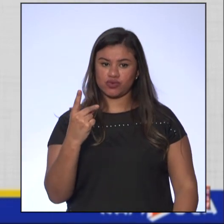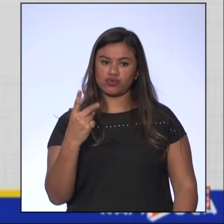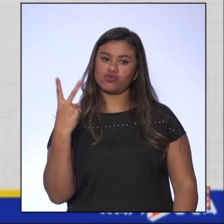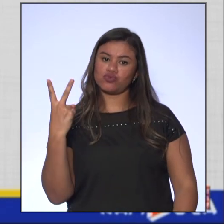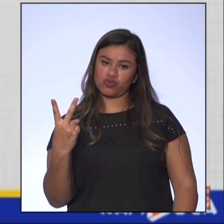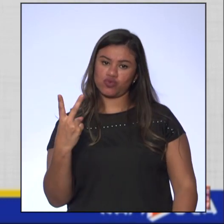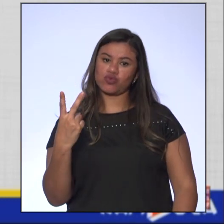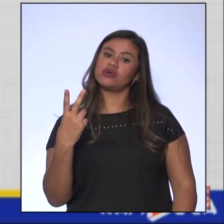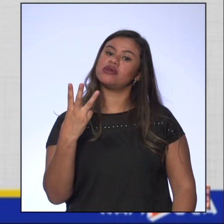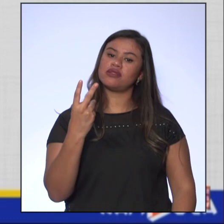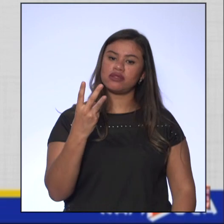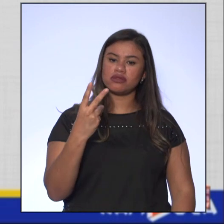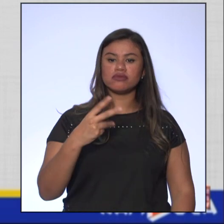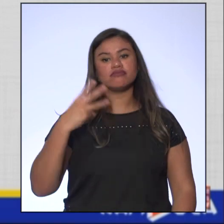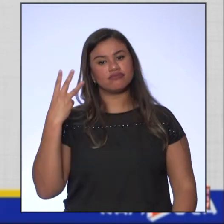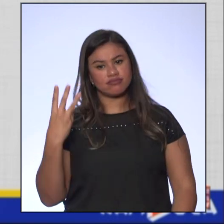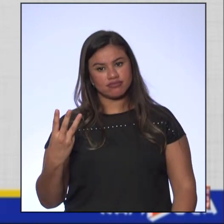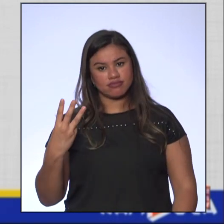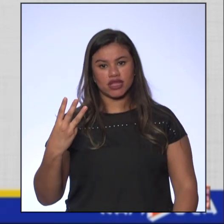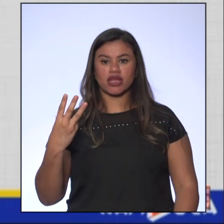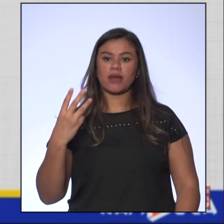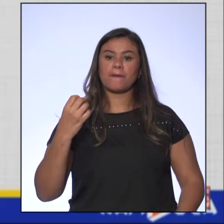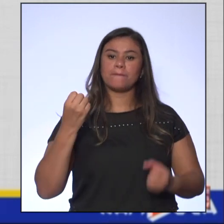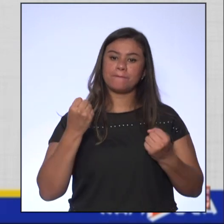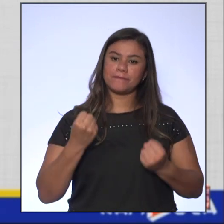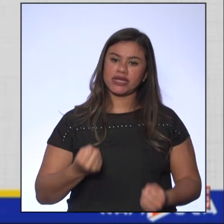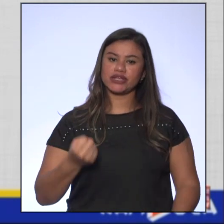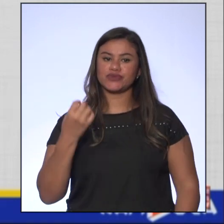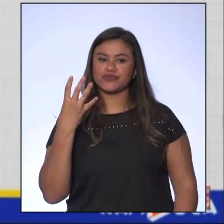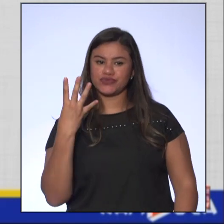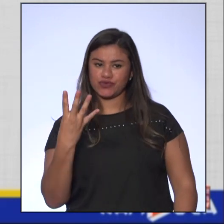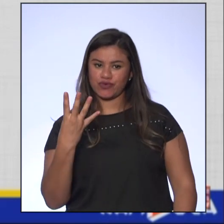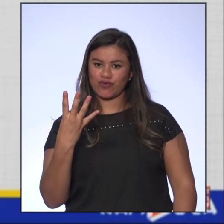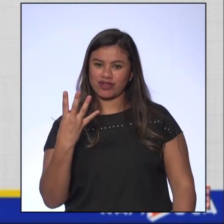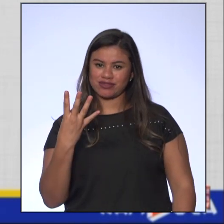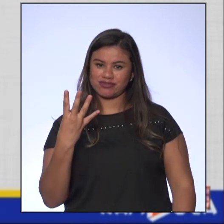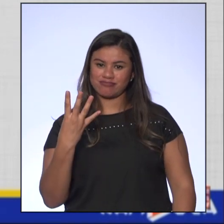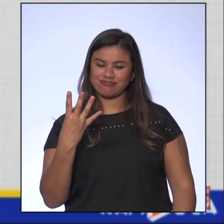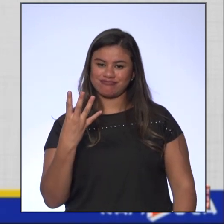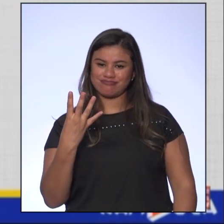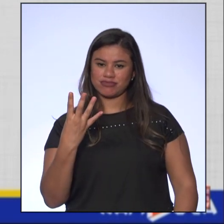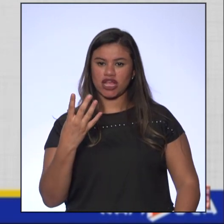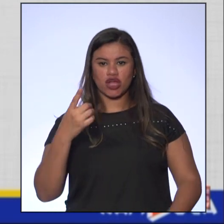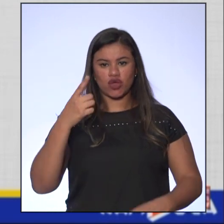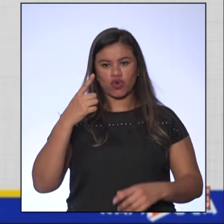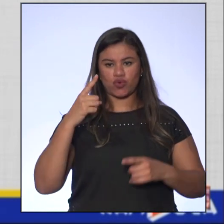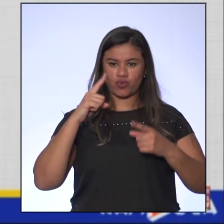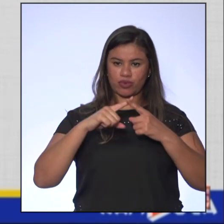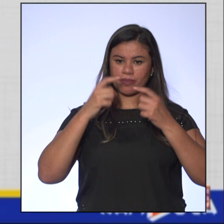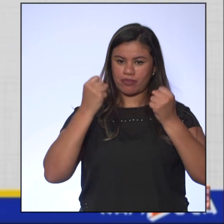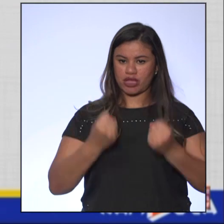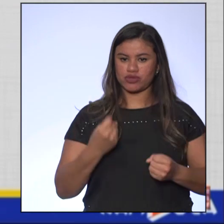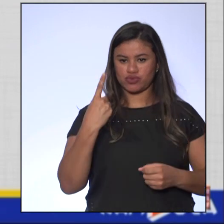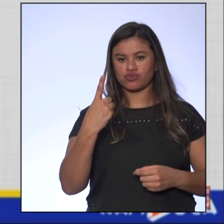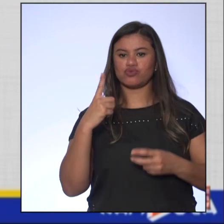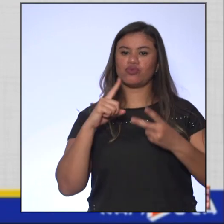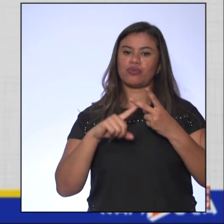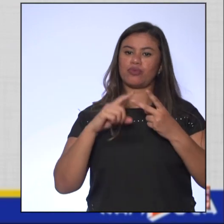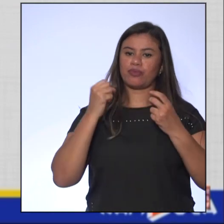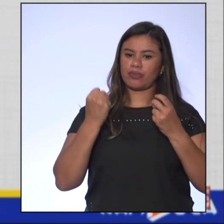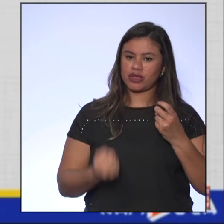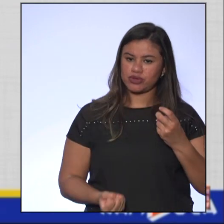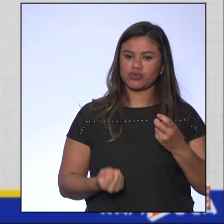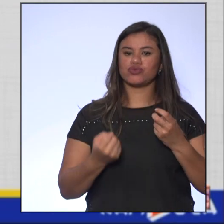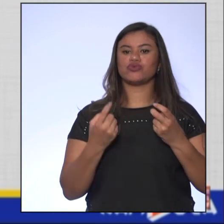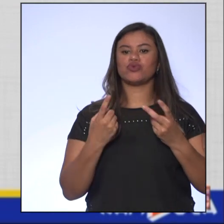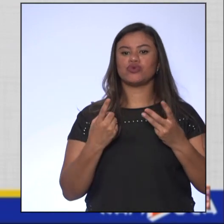terceira, peso 3. A quarta, peso 4. Considerando as 4 avaliações de um aluno que